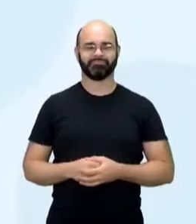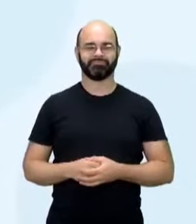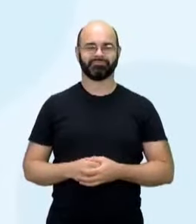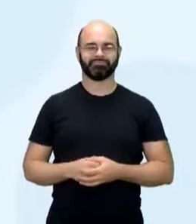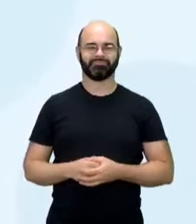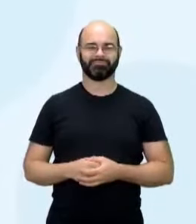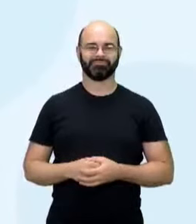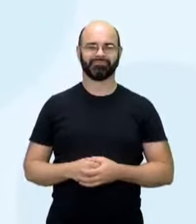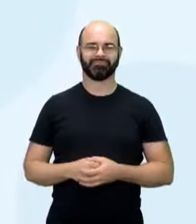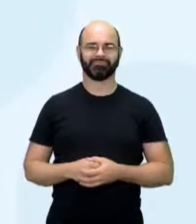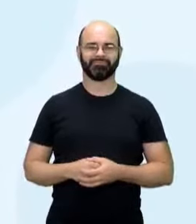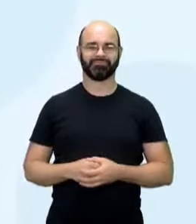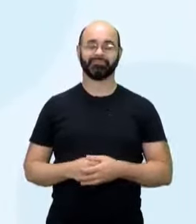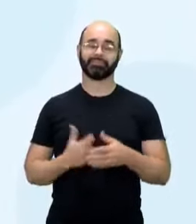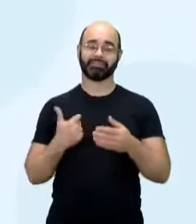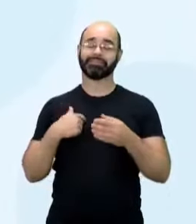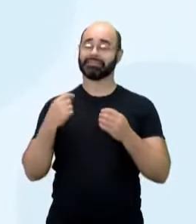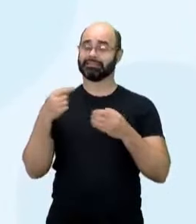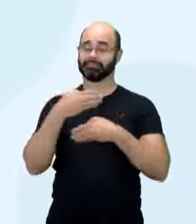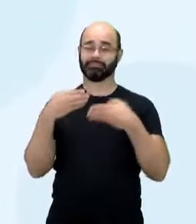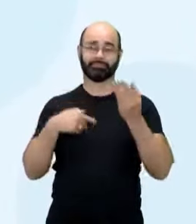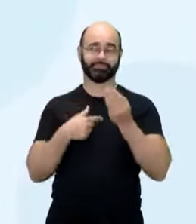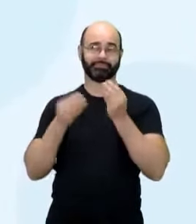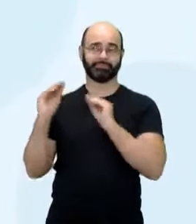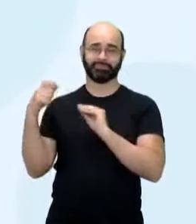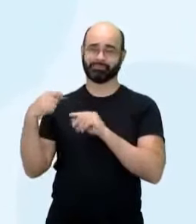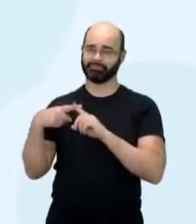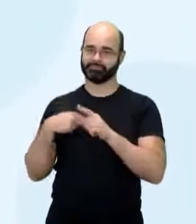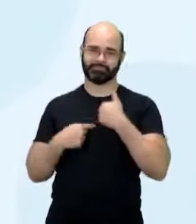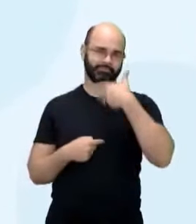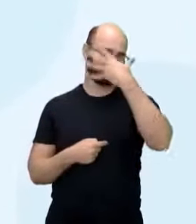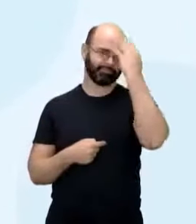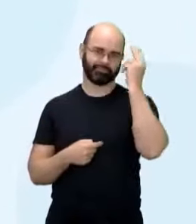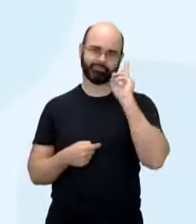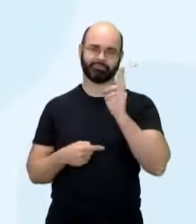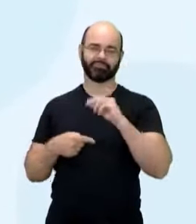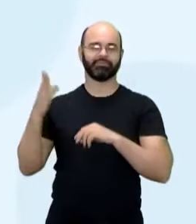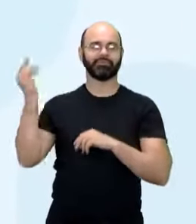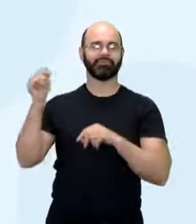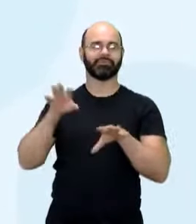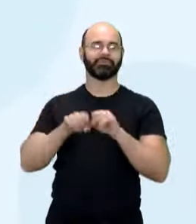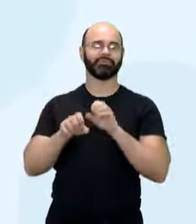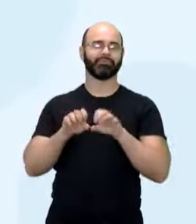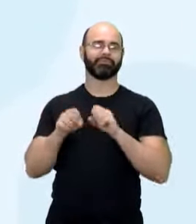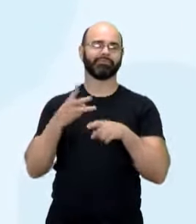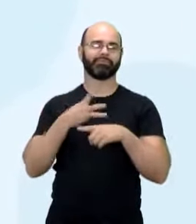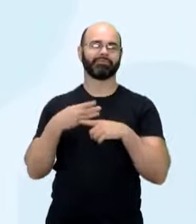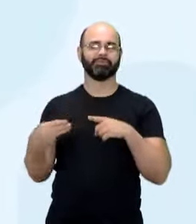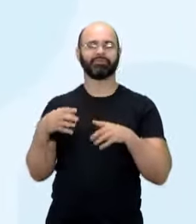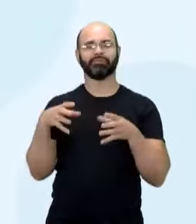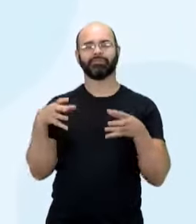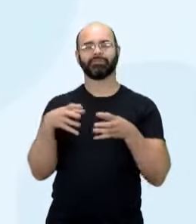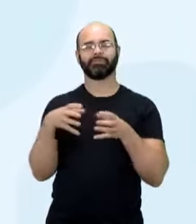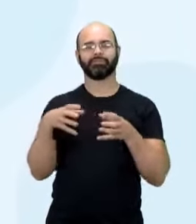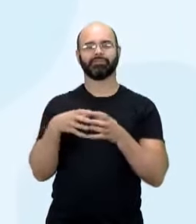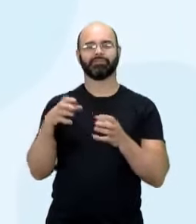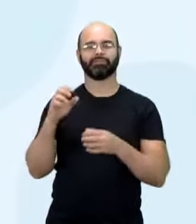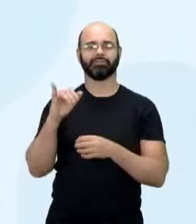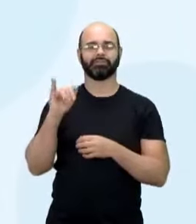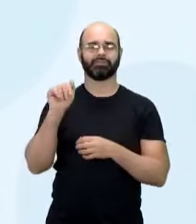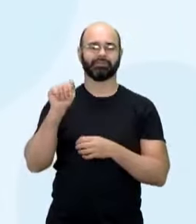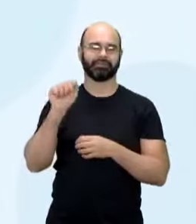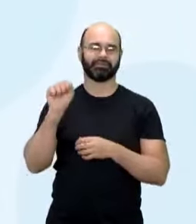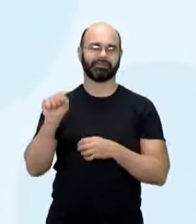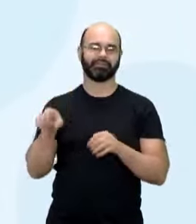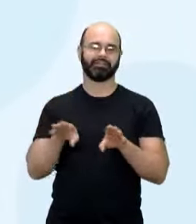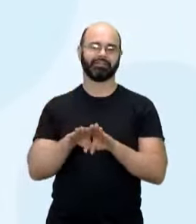que botar no PowerPoint para não esquecer de ninguém. Então, formadores, formadoras da EFAP, equipes do Instituto Ayrton Senna e da EFAP que